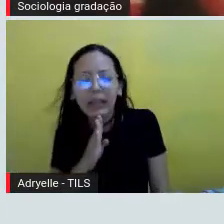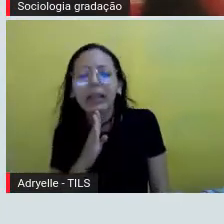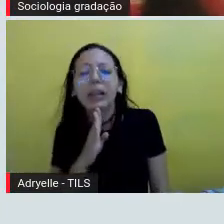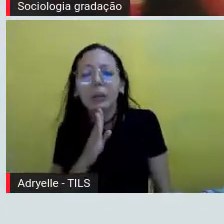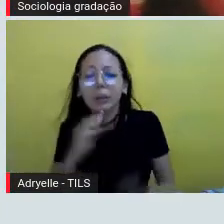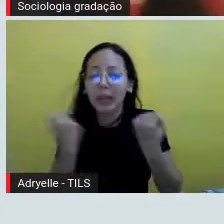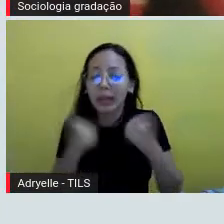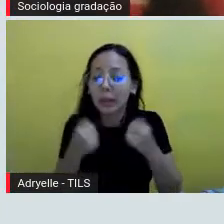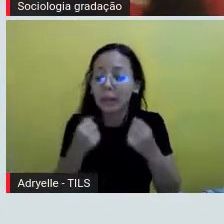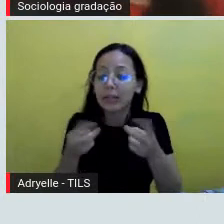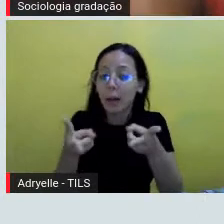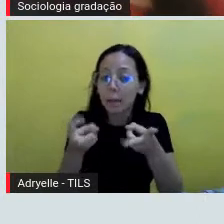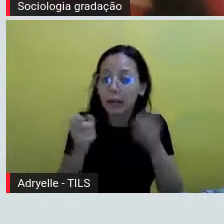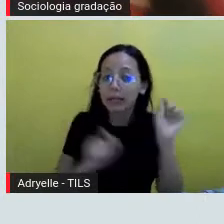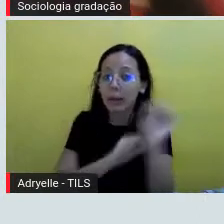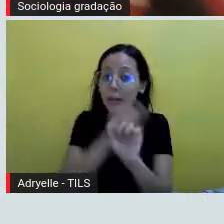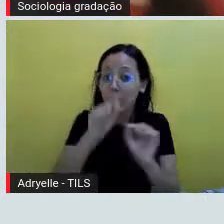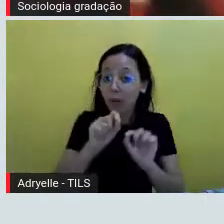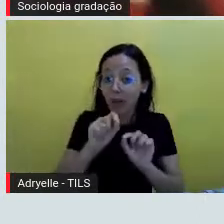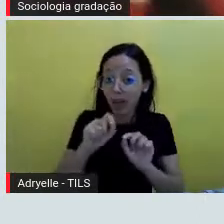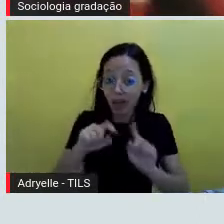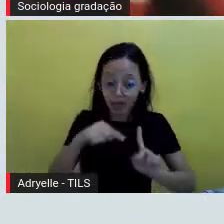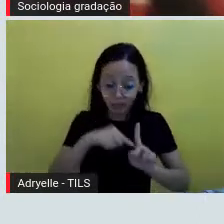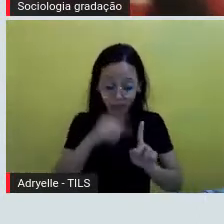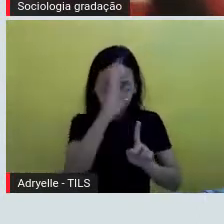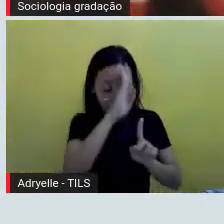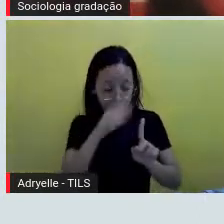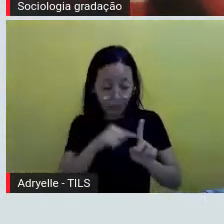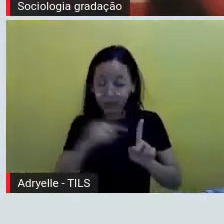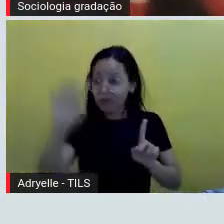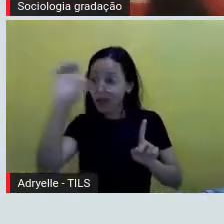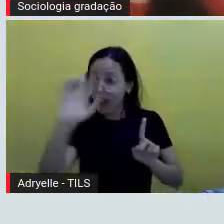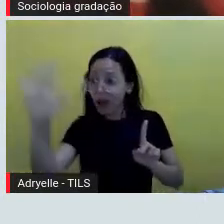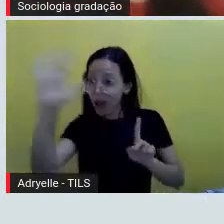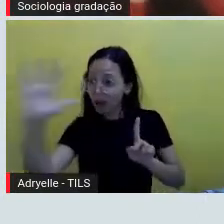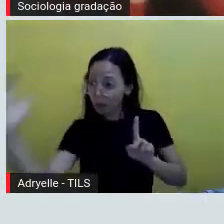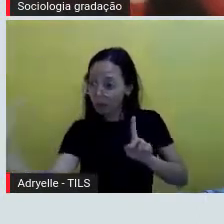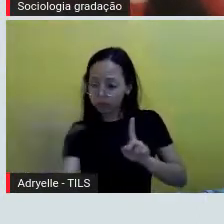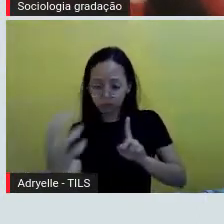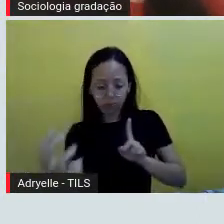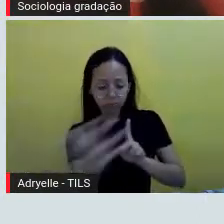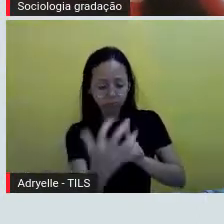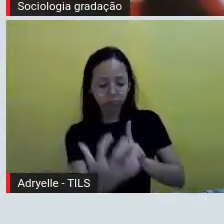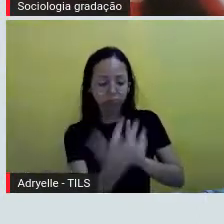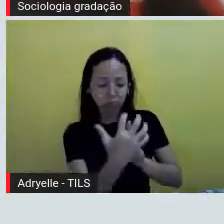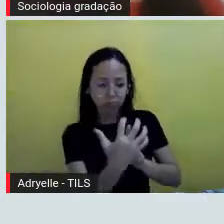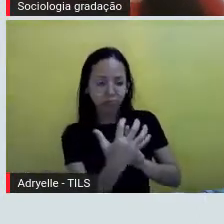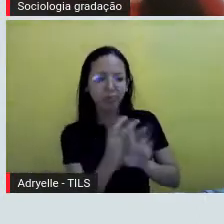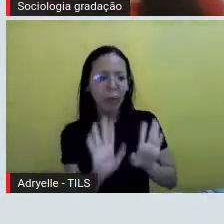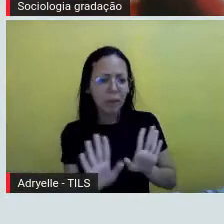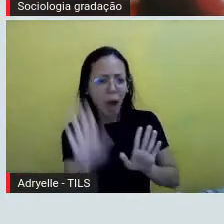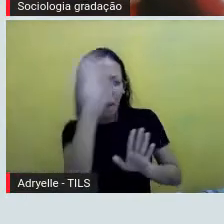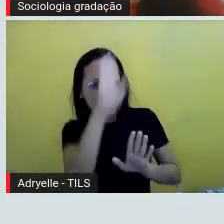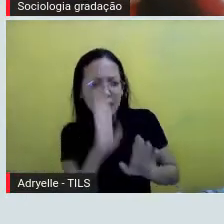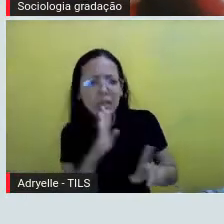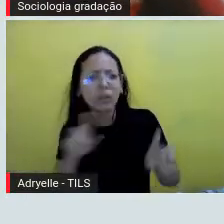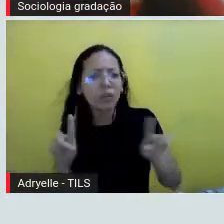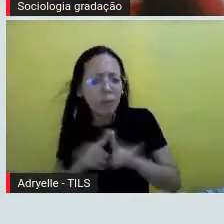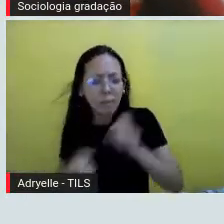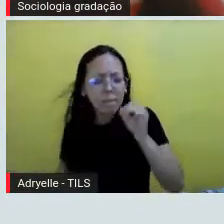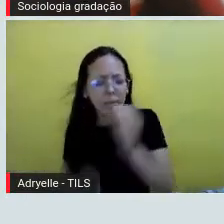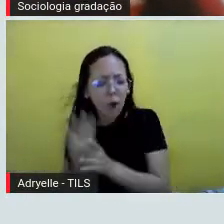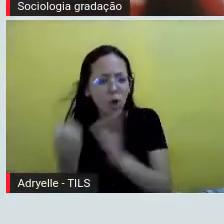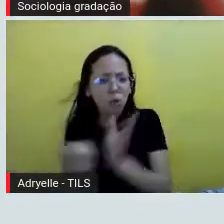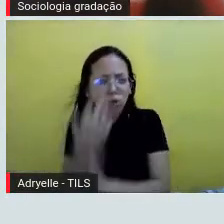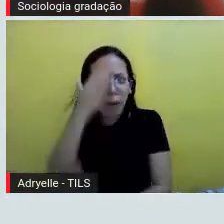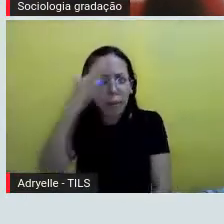tem influência europeia, mas também o Brasil ele produz conhecimento sociológico